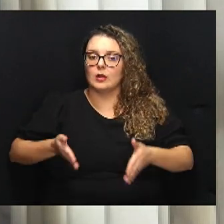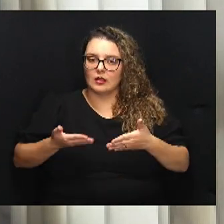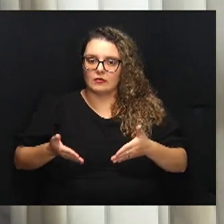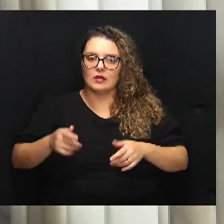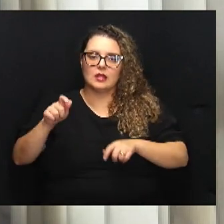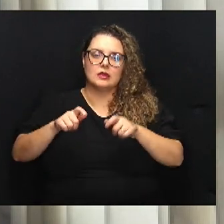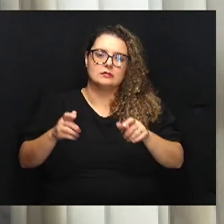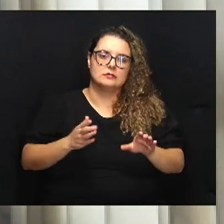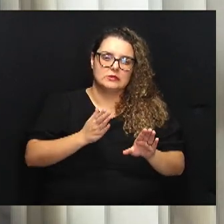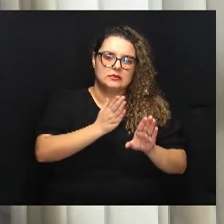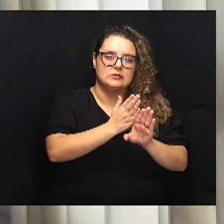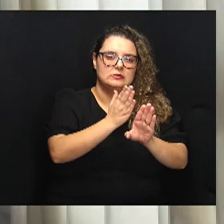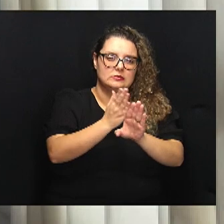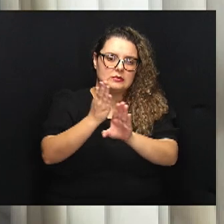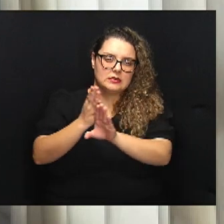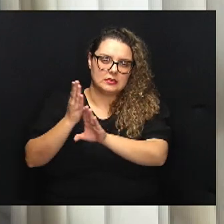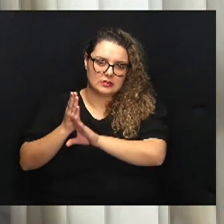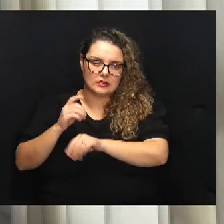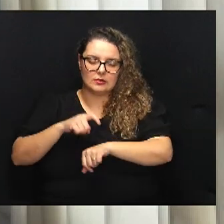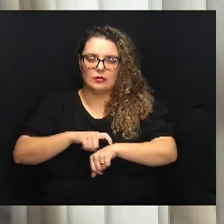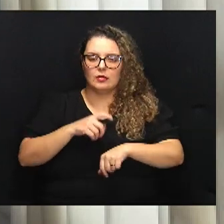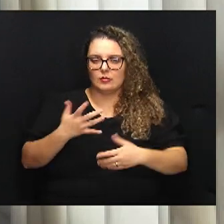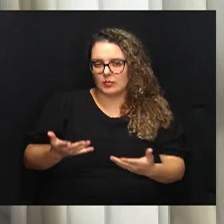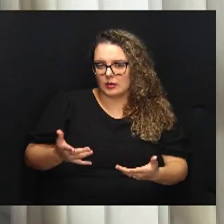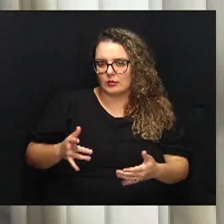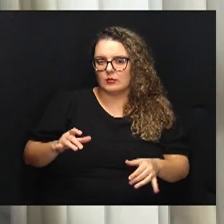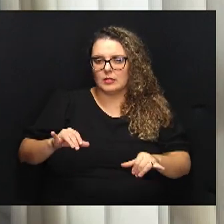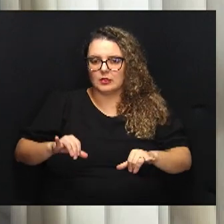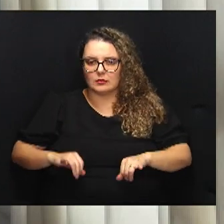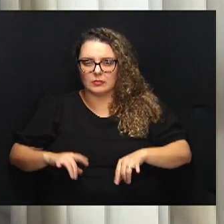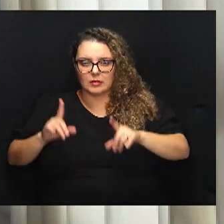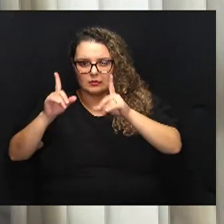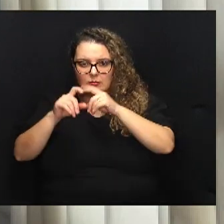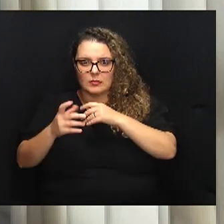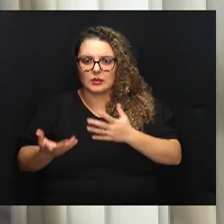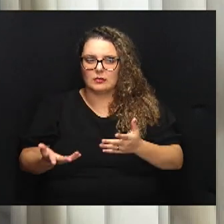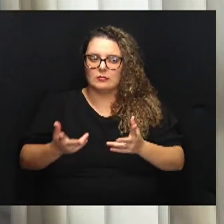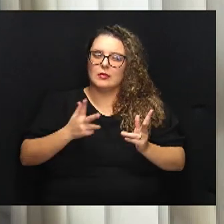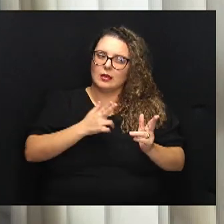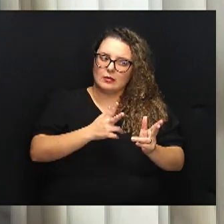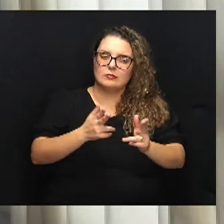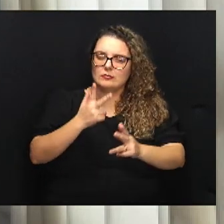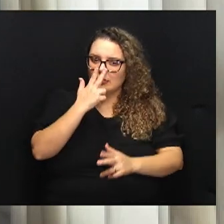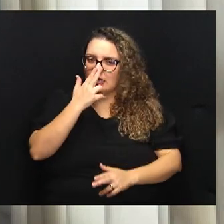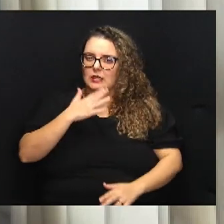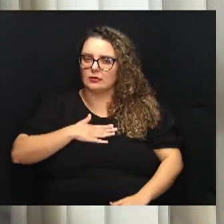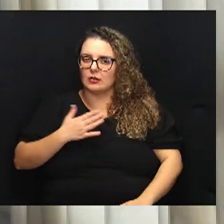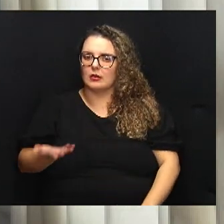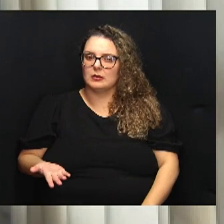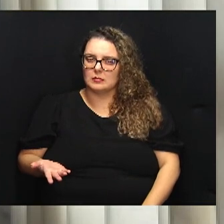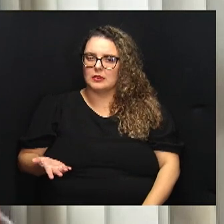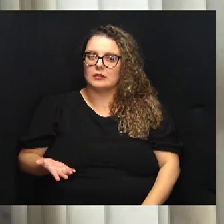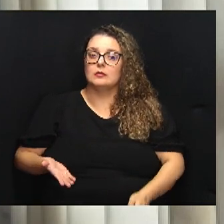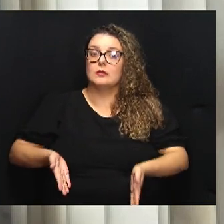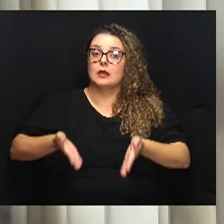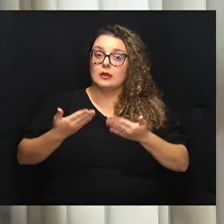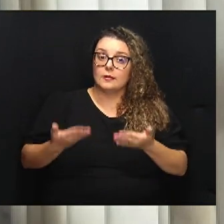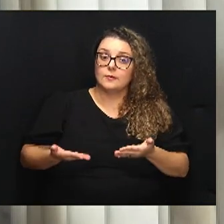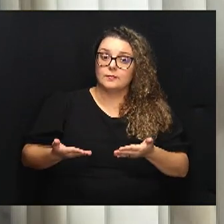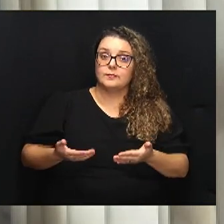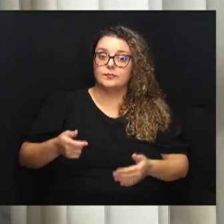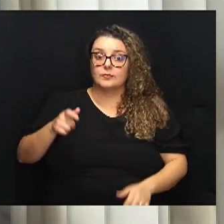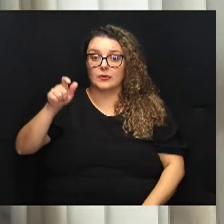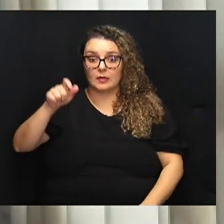se identificar em períodos ali mais difíceis da minha vida, mas eu vou colocando isso com leveza, fazendo com que o